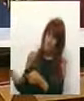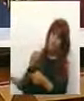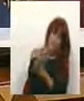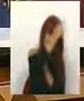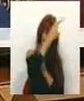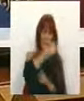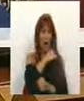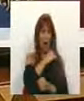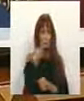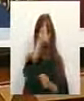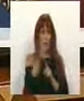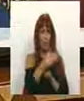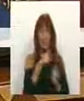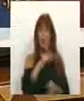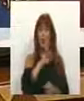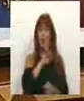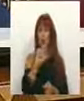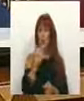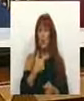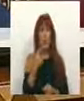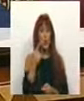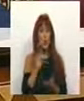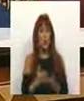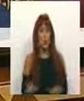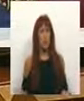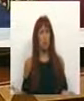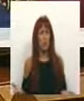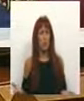a autorização diplomática. E o senhor responde que não conhece o estudo.